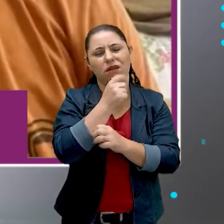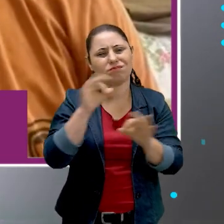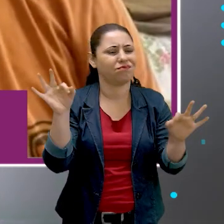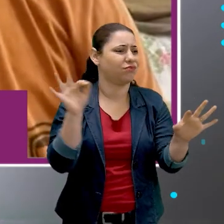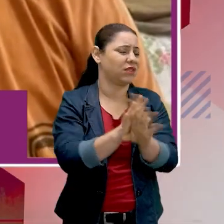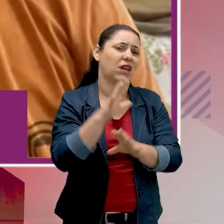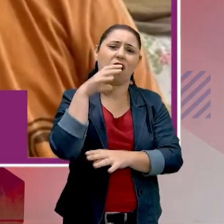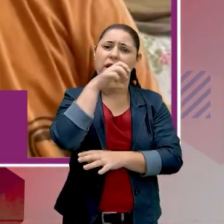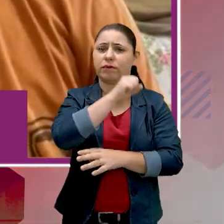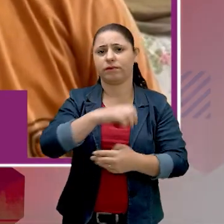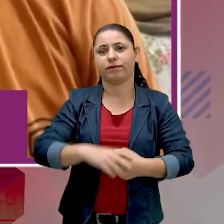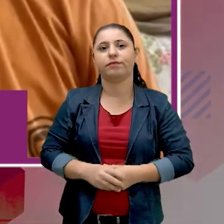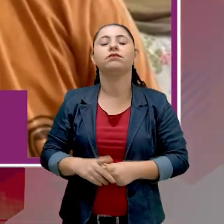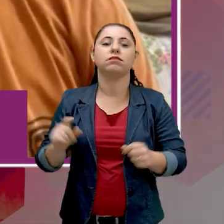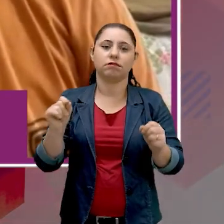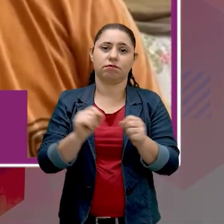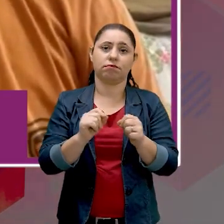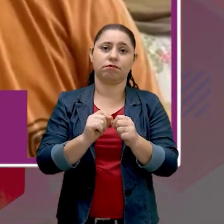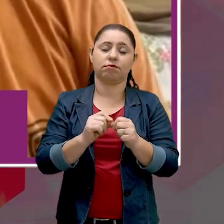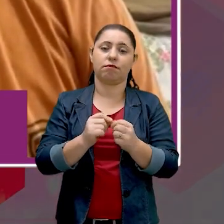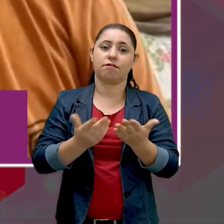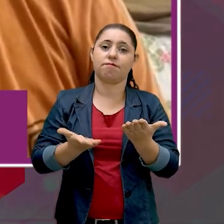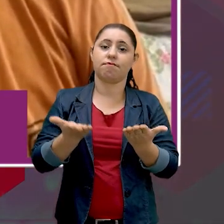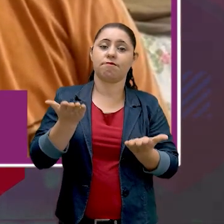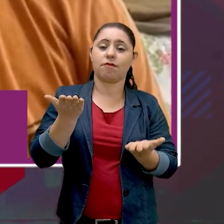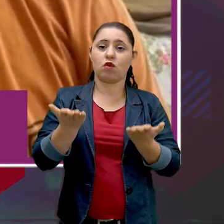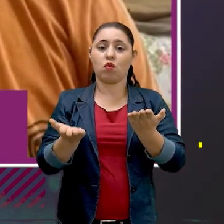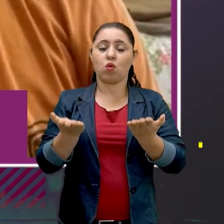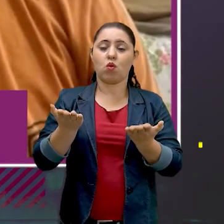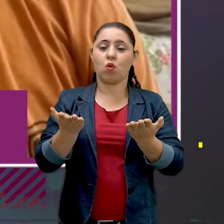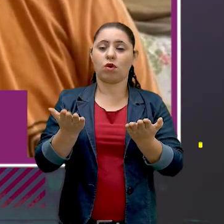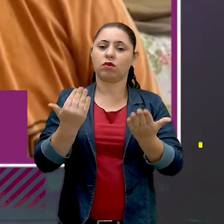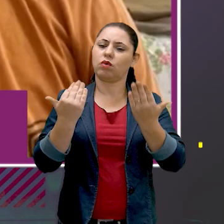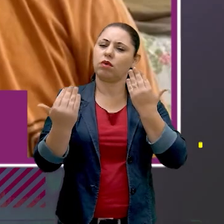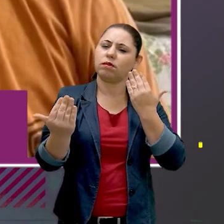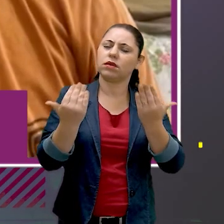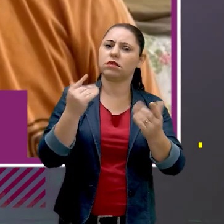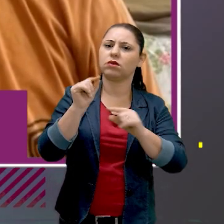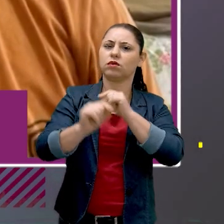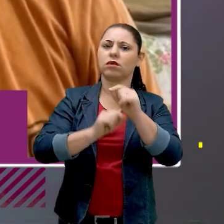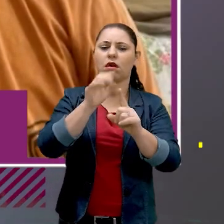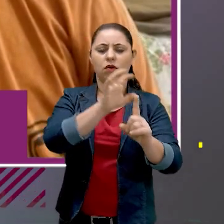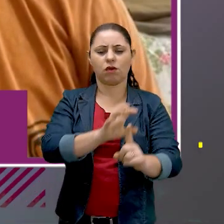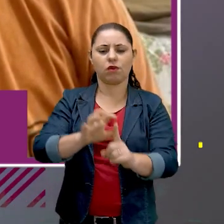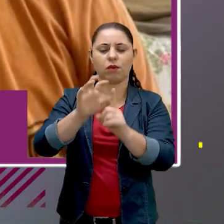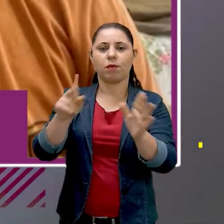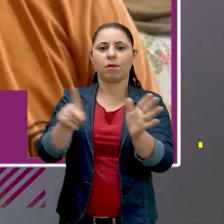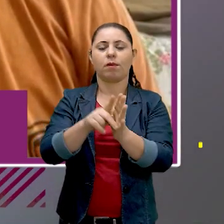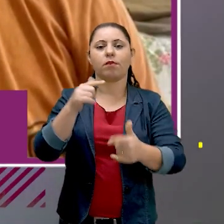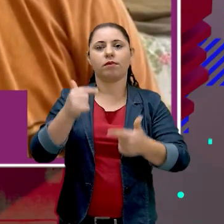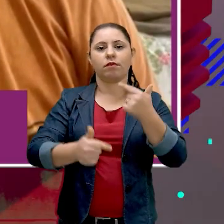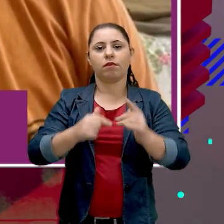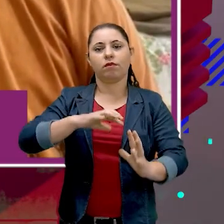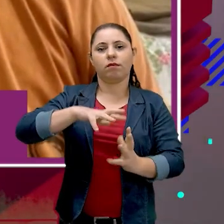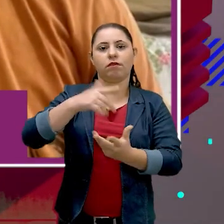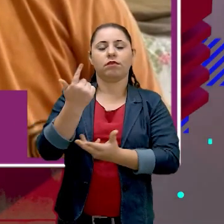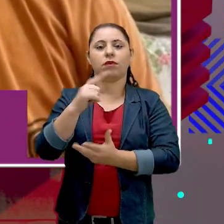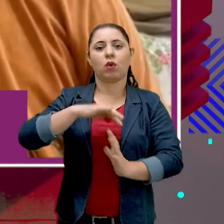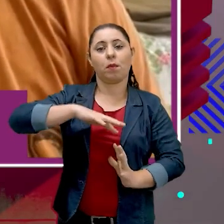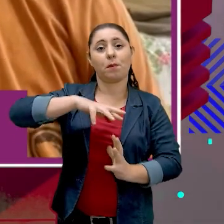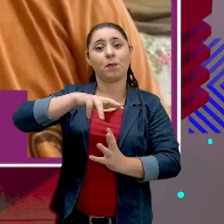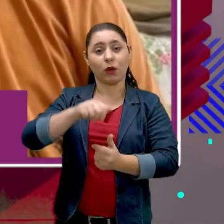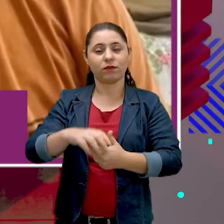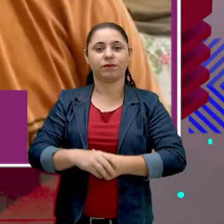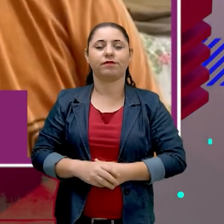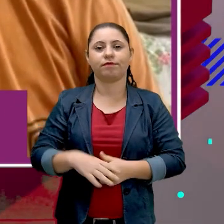para que isso acabe, e fazer realmente o balanço dos impactos no que diz respeito à política, geopolítica